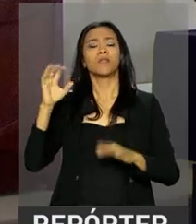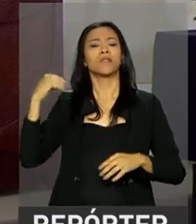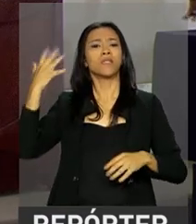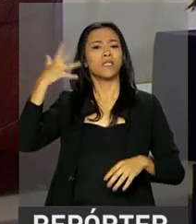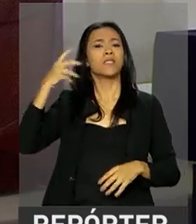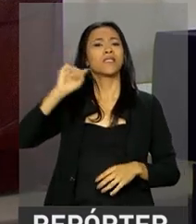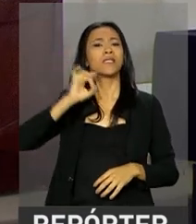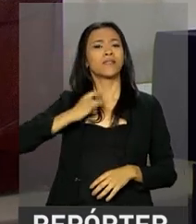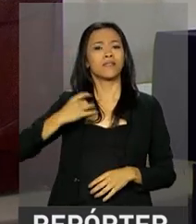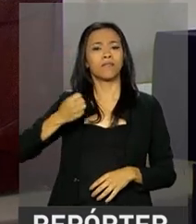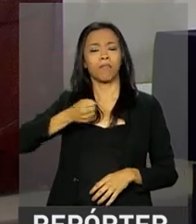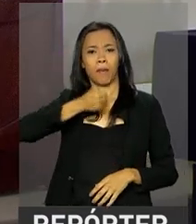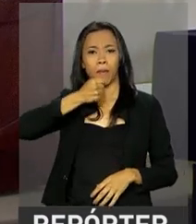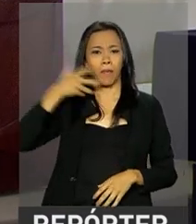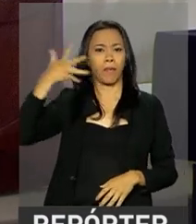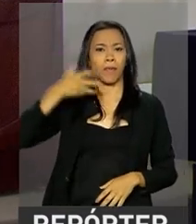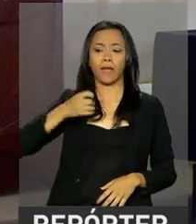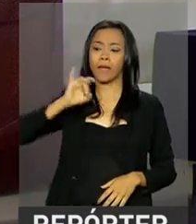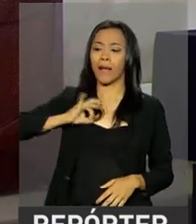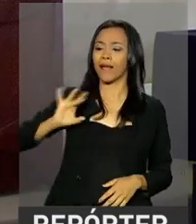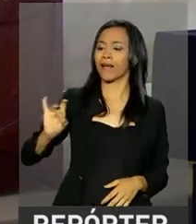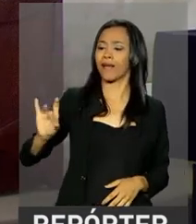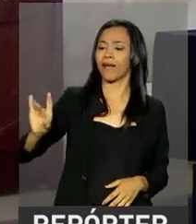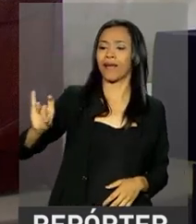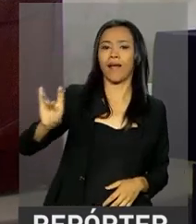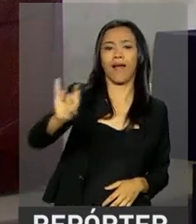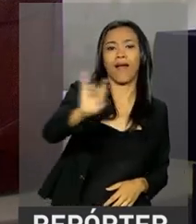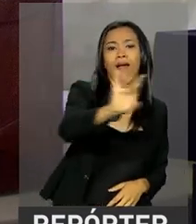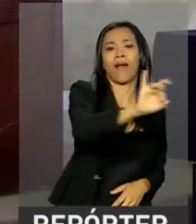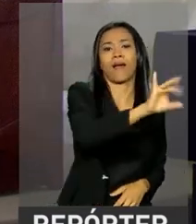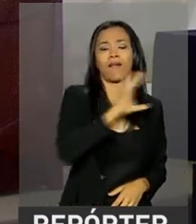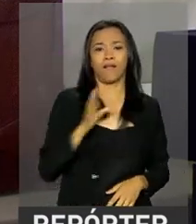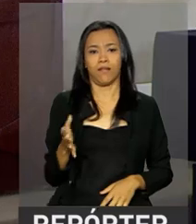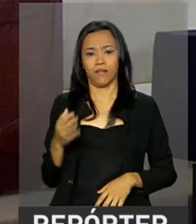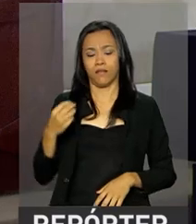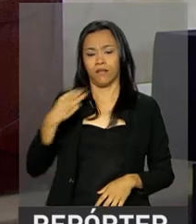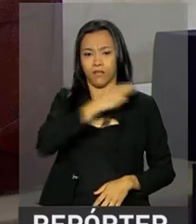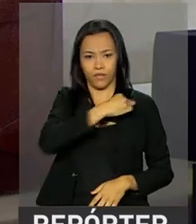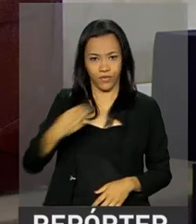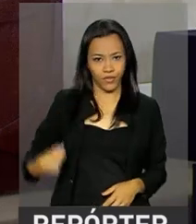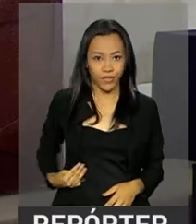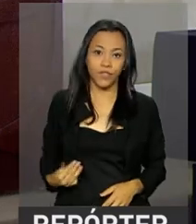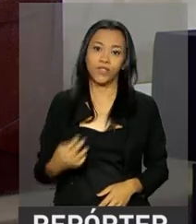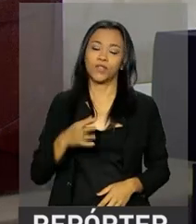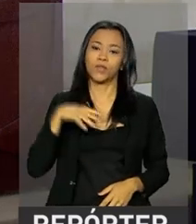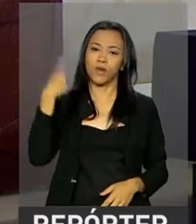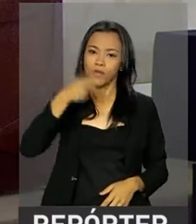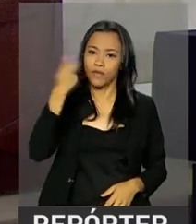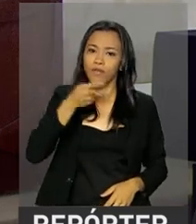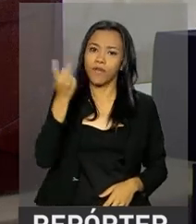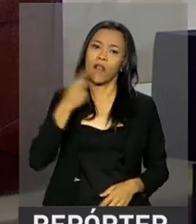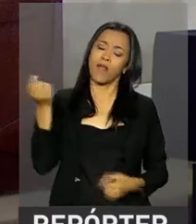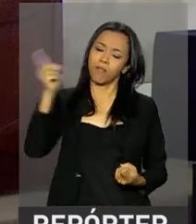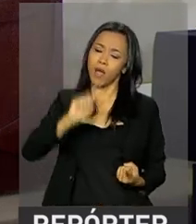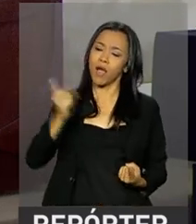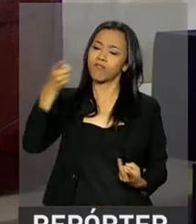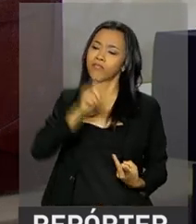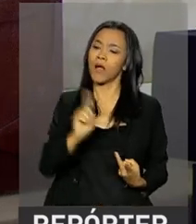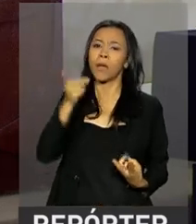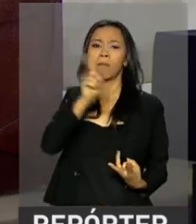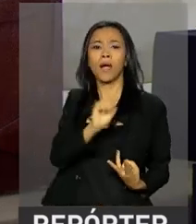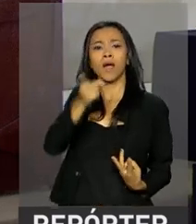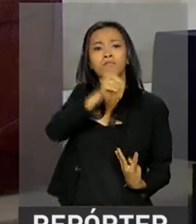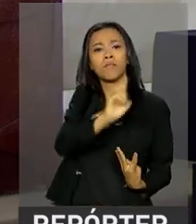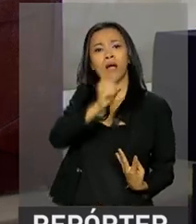para cada um dos representantes de cada uma dessas áreas, de cada um dos setores do governo, para que eles possam fazer então